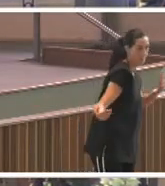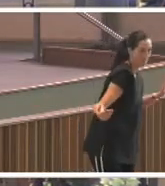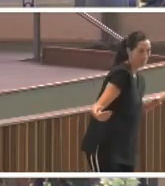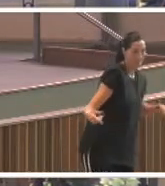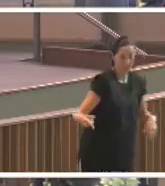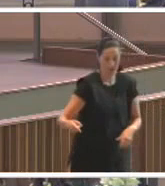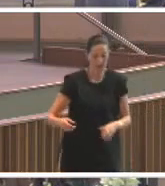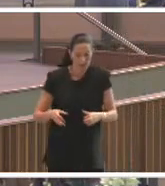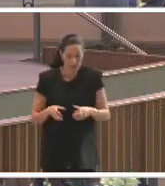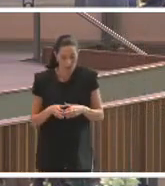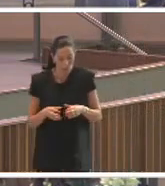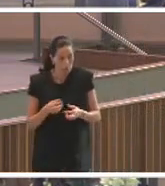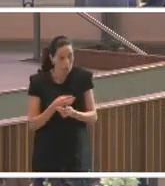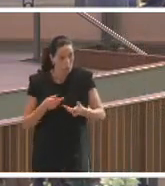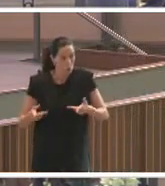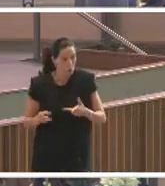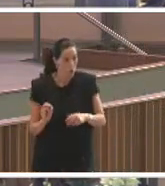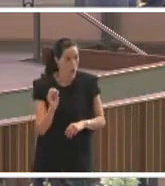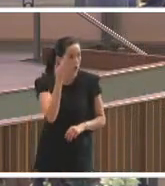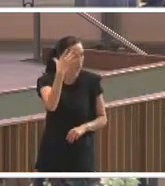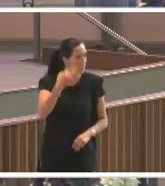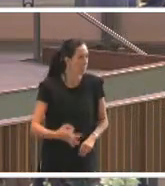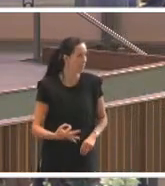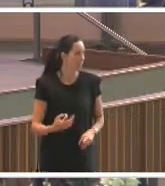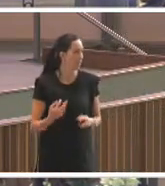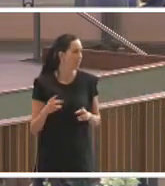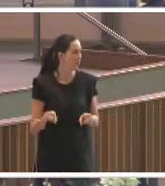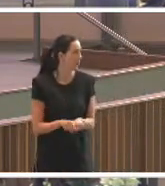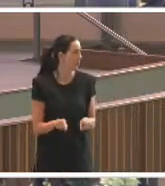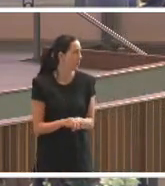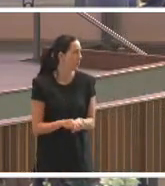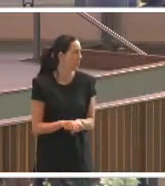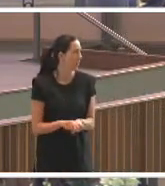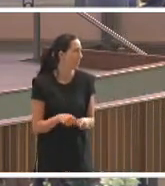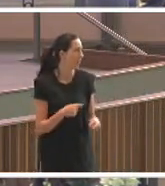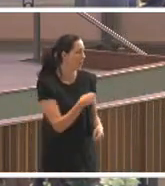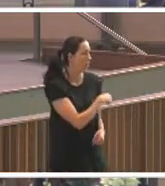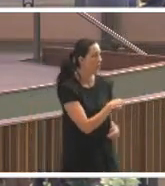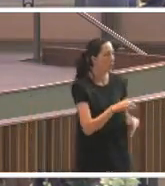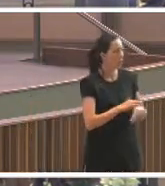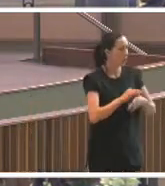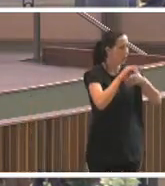Então, ajude pessoas a crescer e cresça.